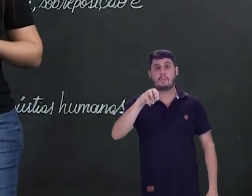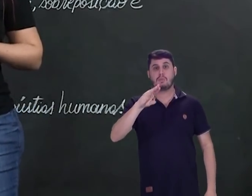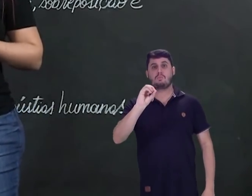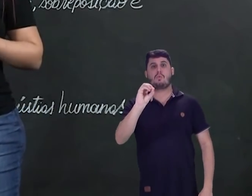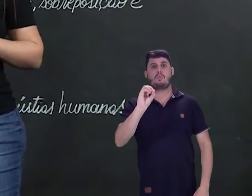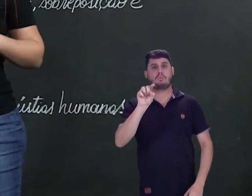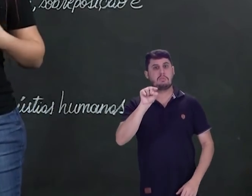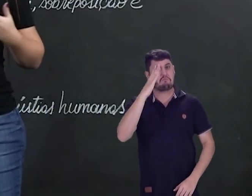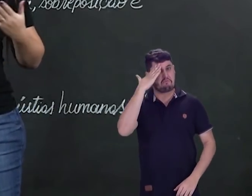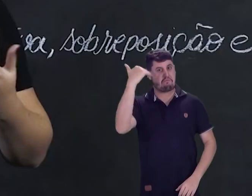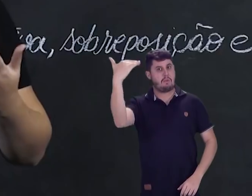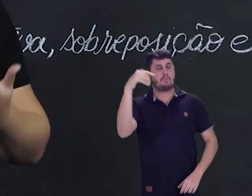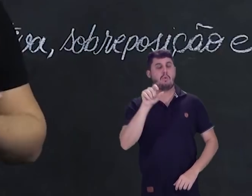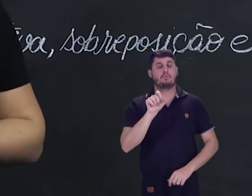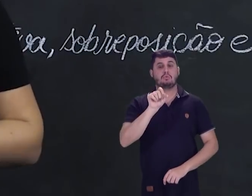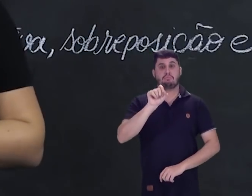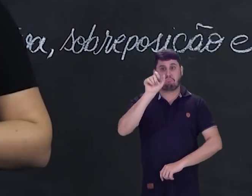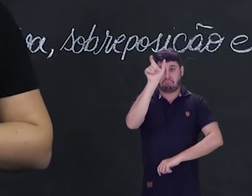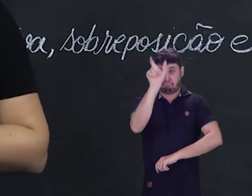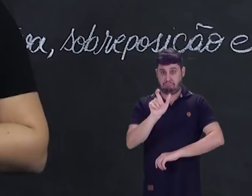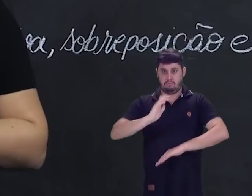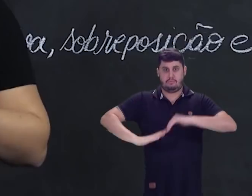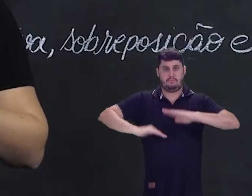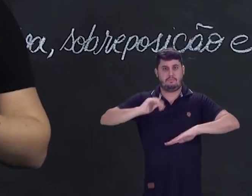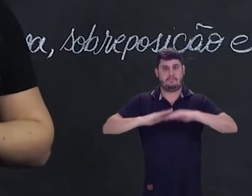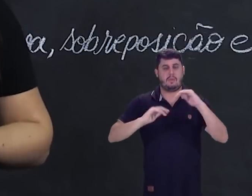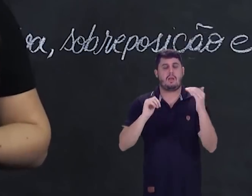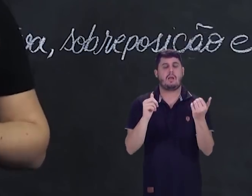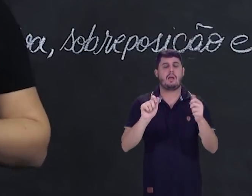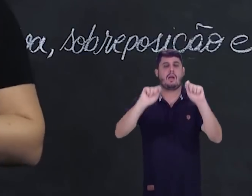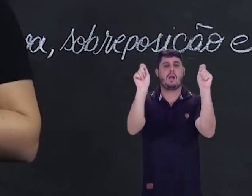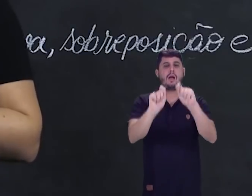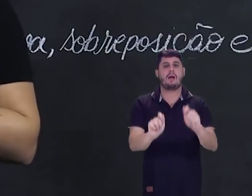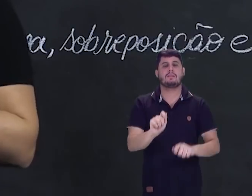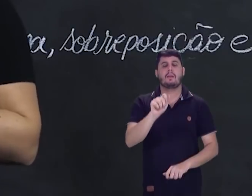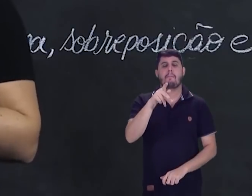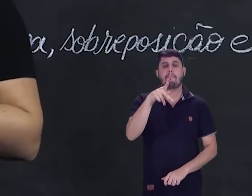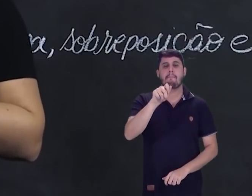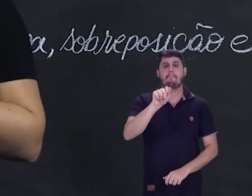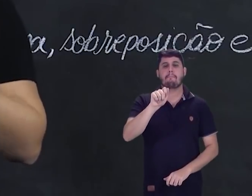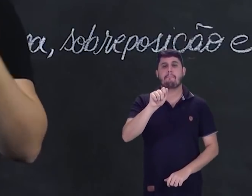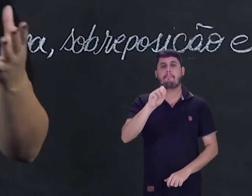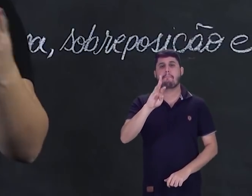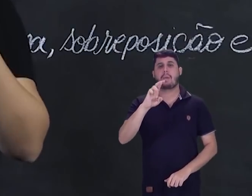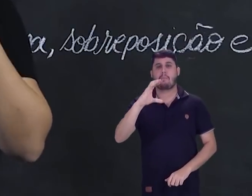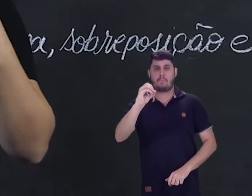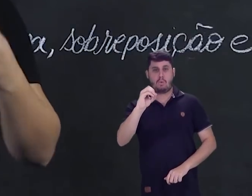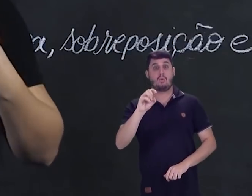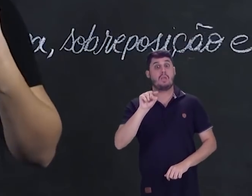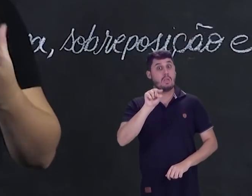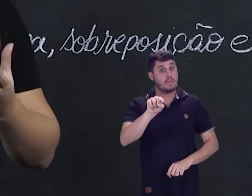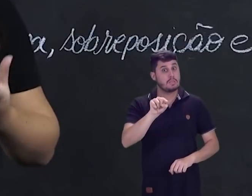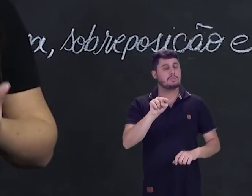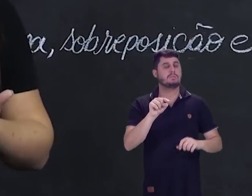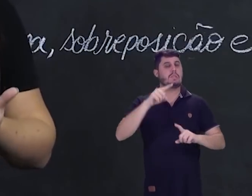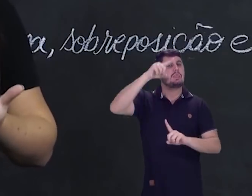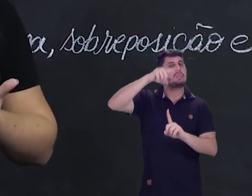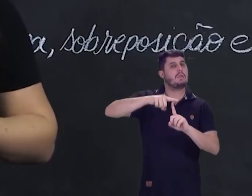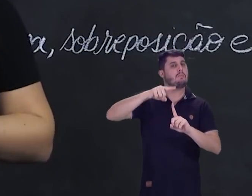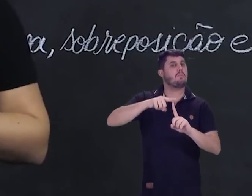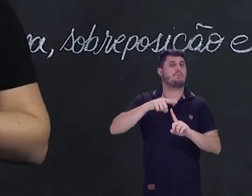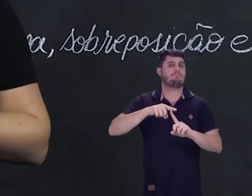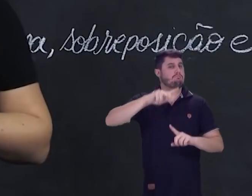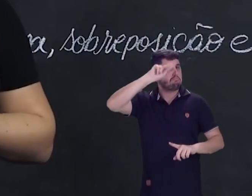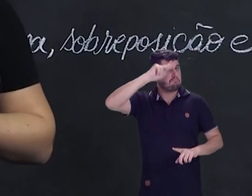Pablo Picasso, né? O cara que inovou nesse estilo, apesar de que esse foi uma das linhas estéticas que ele